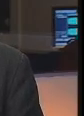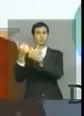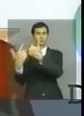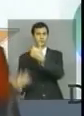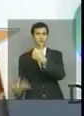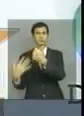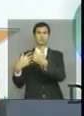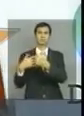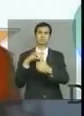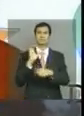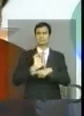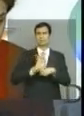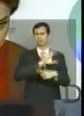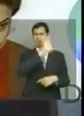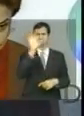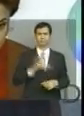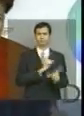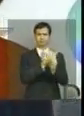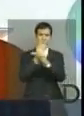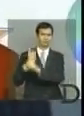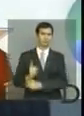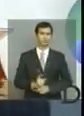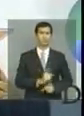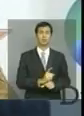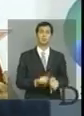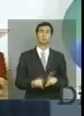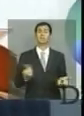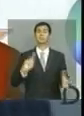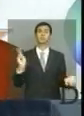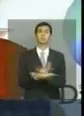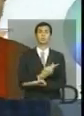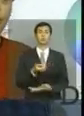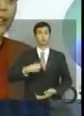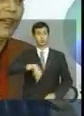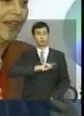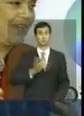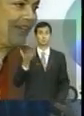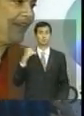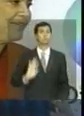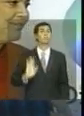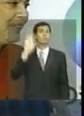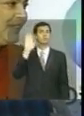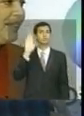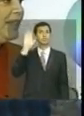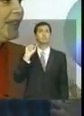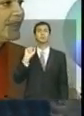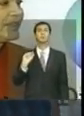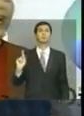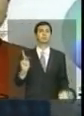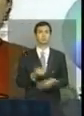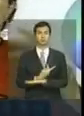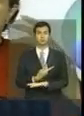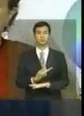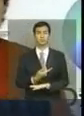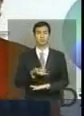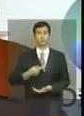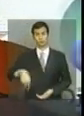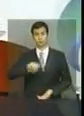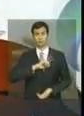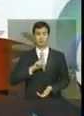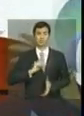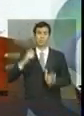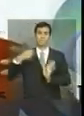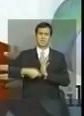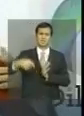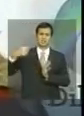República. Tem um fato que quando a gente é candidato e que está sob